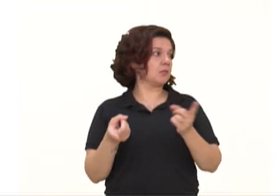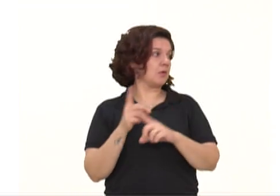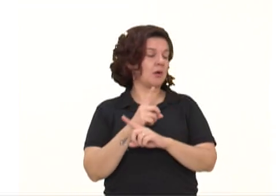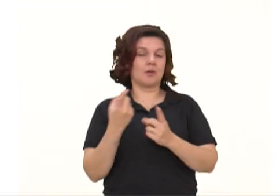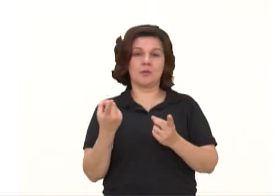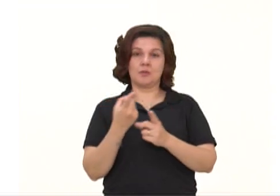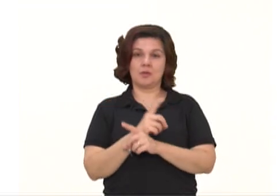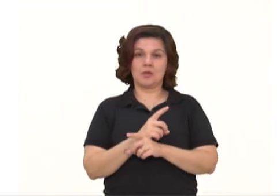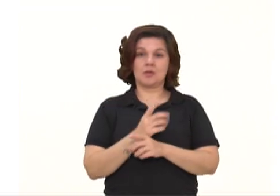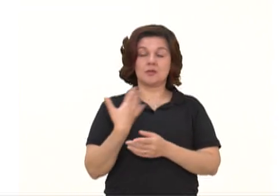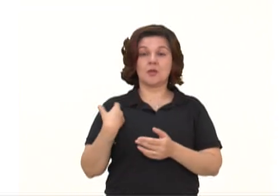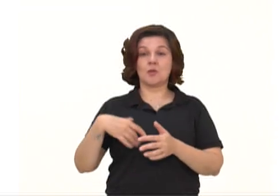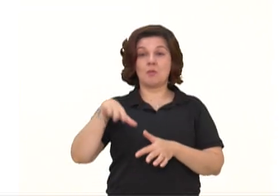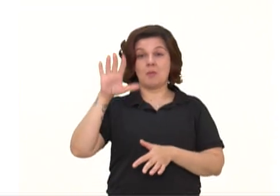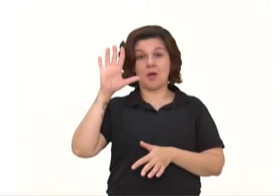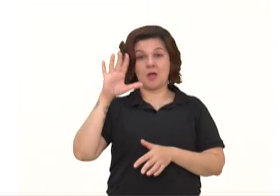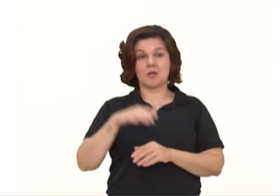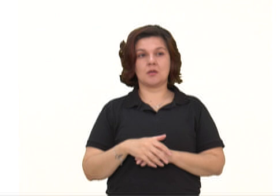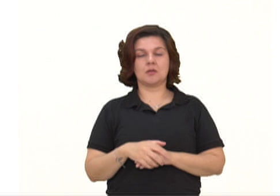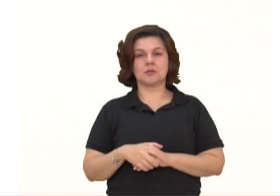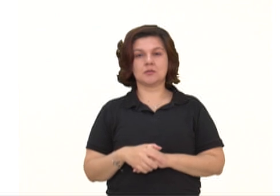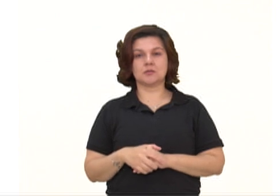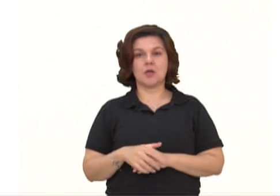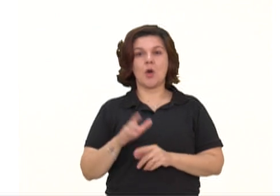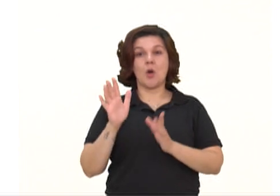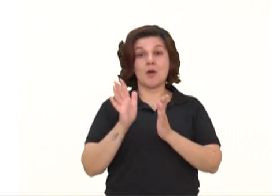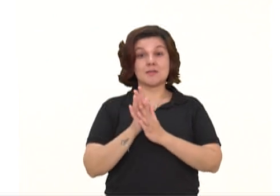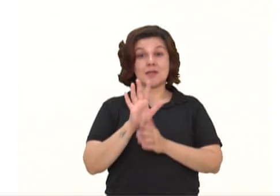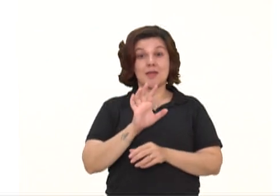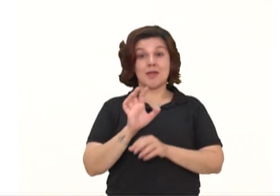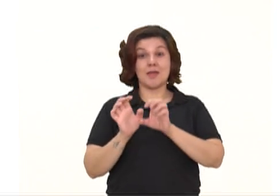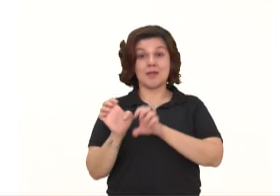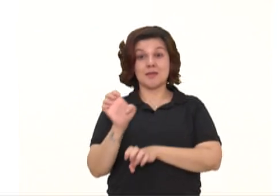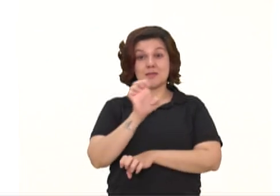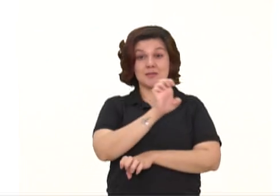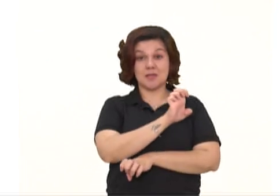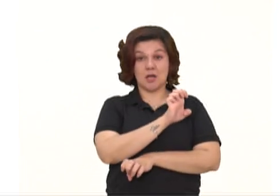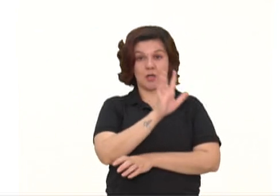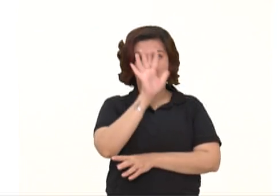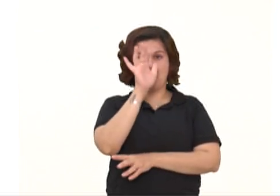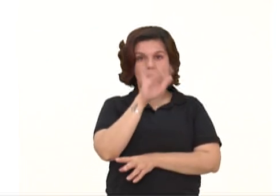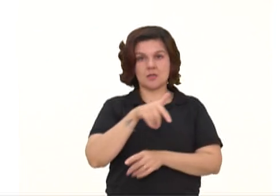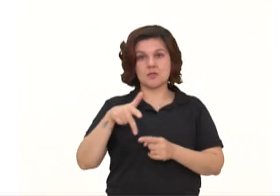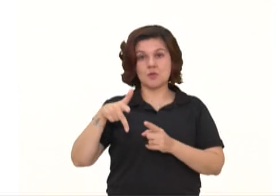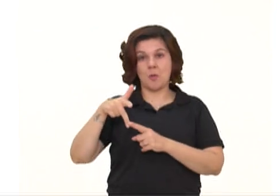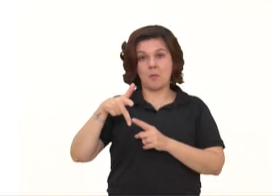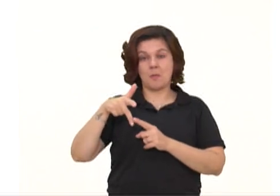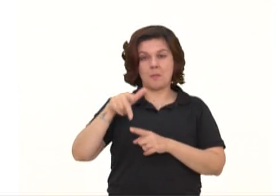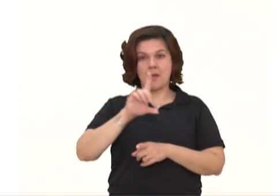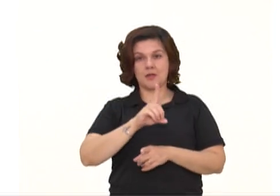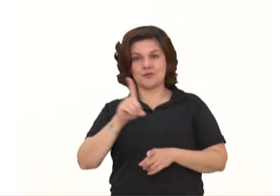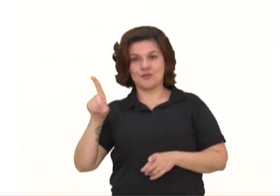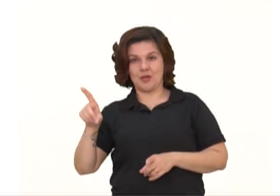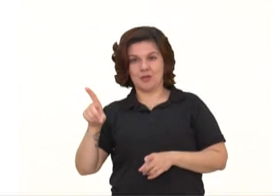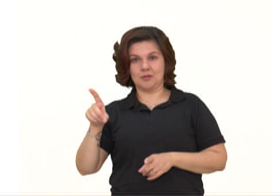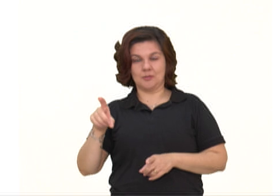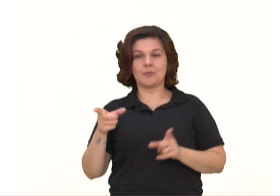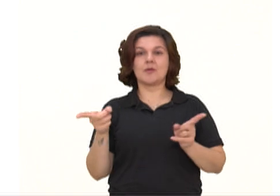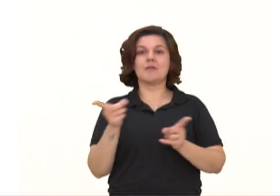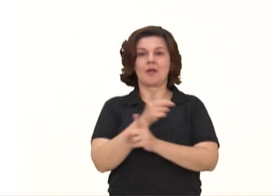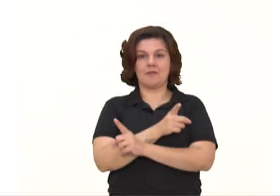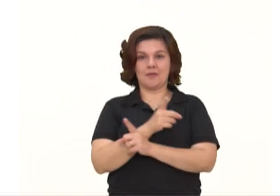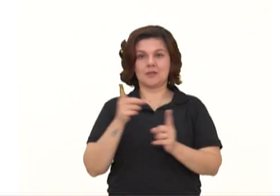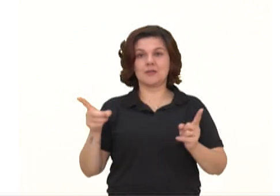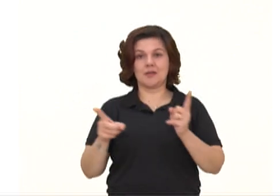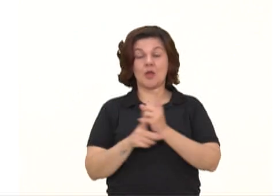ali tanto o seu braço, se você levanta ali o seu braço esquerdo, você levanta ali a sua perna direita, feito isso, abaixa, levanta o